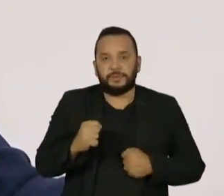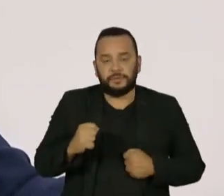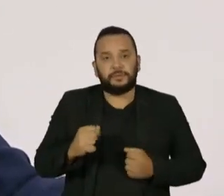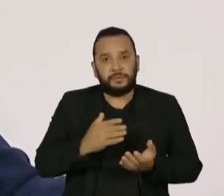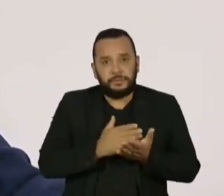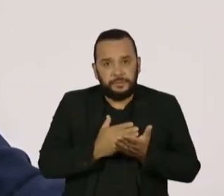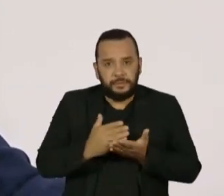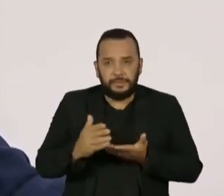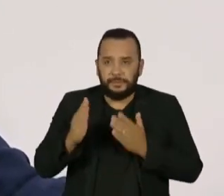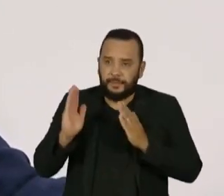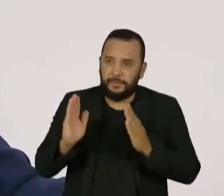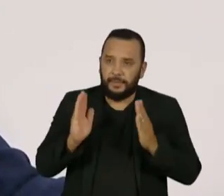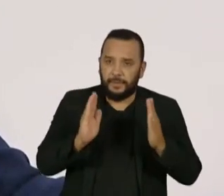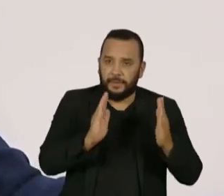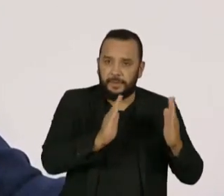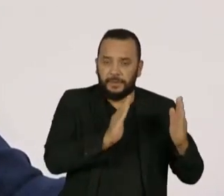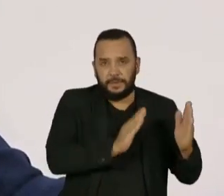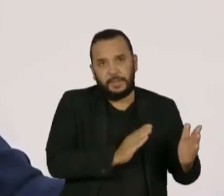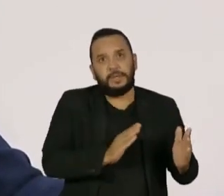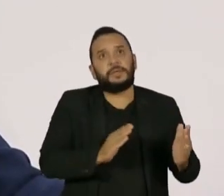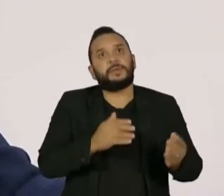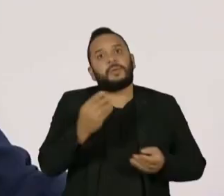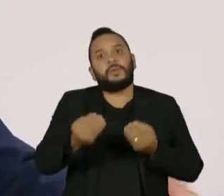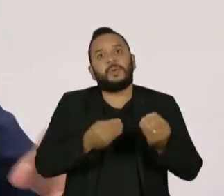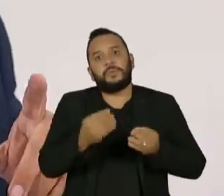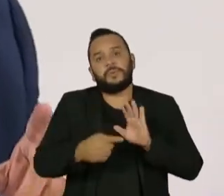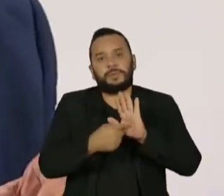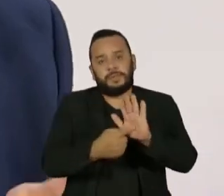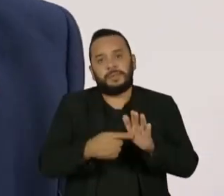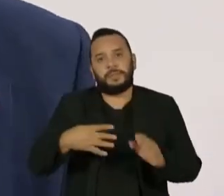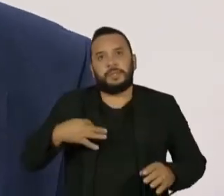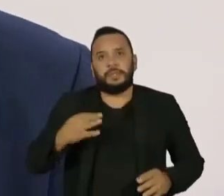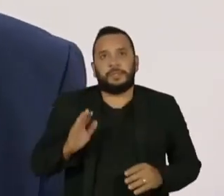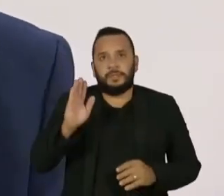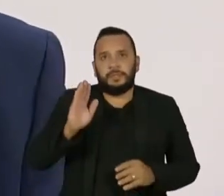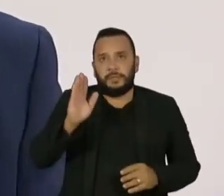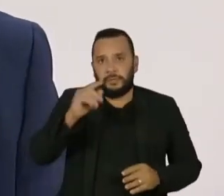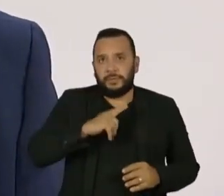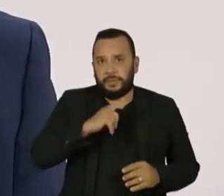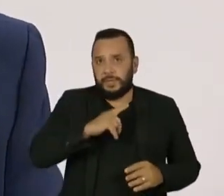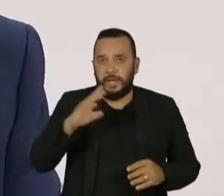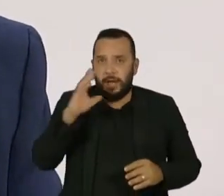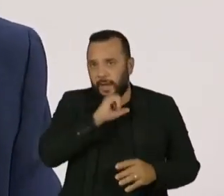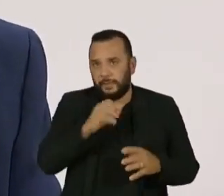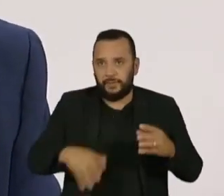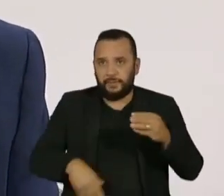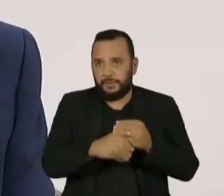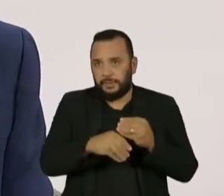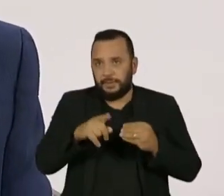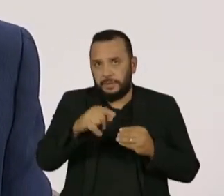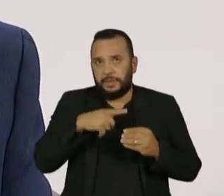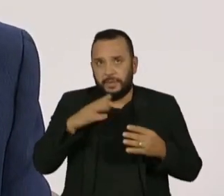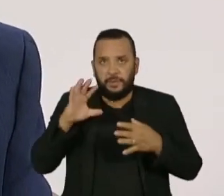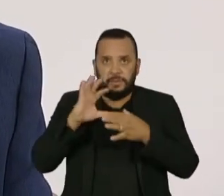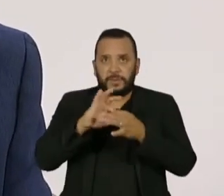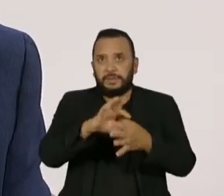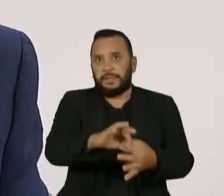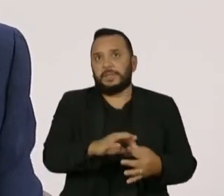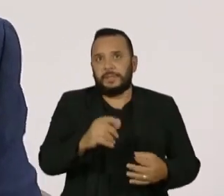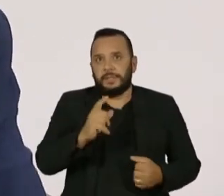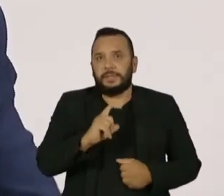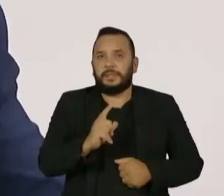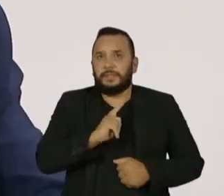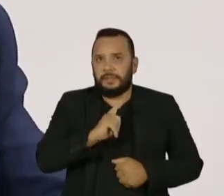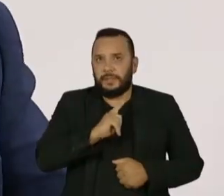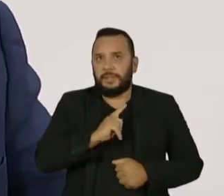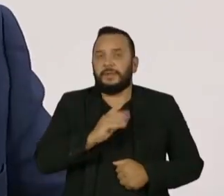do processo da colocação da sua candidatura. Tem um fato, se você me permite, eu vou tentar ser rápido para contextualizar. Quando houve